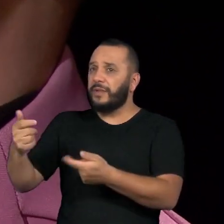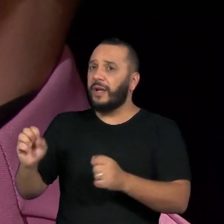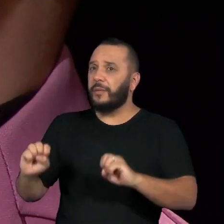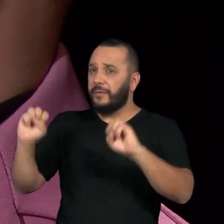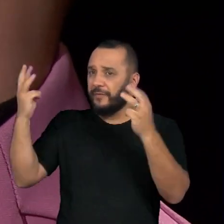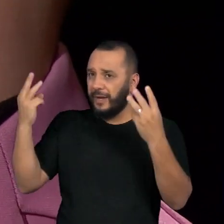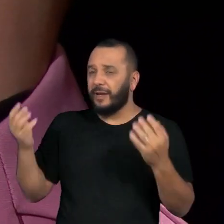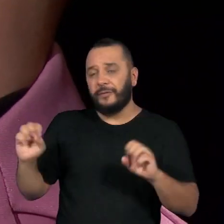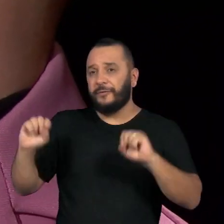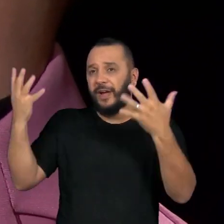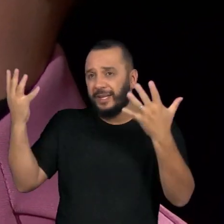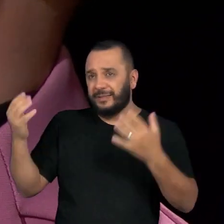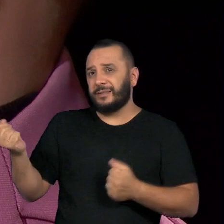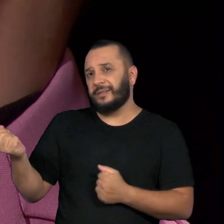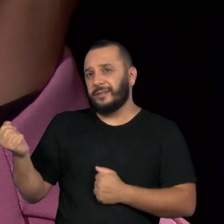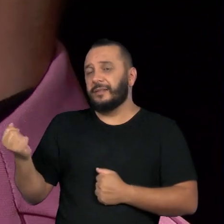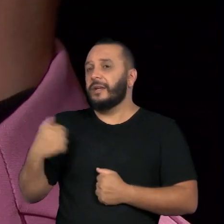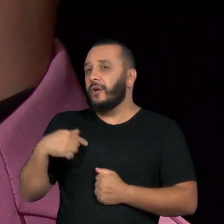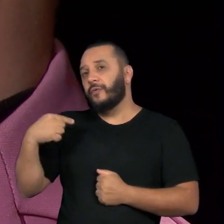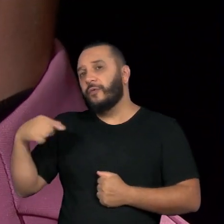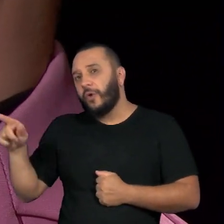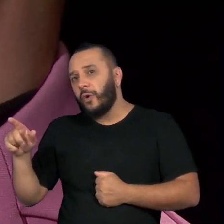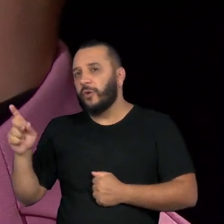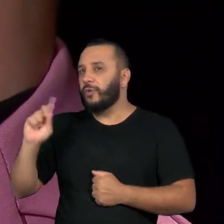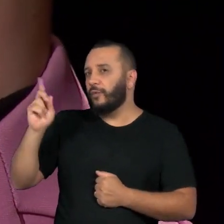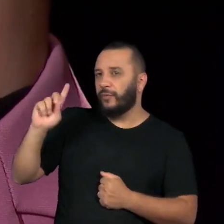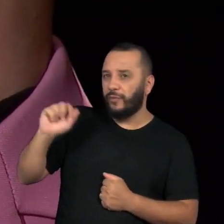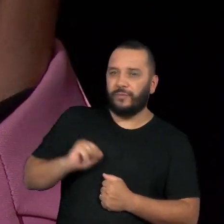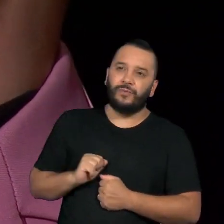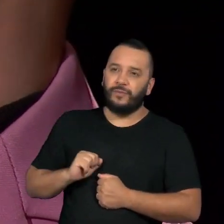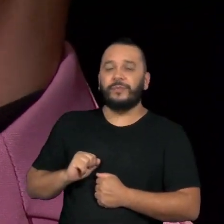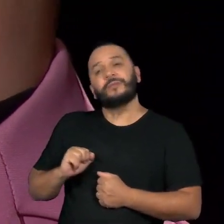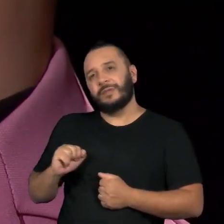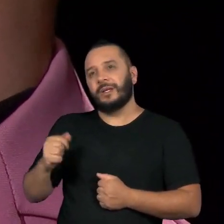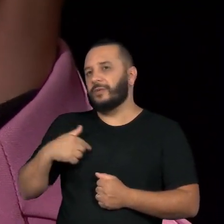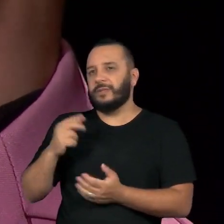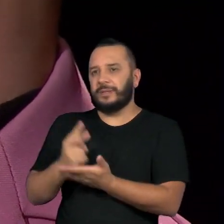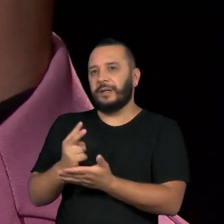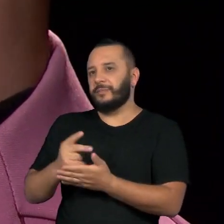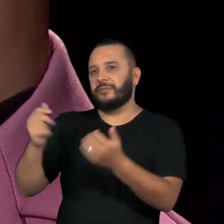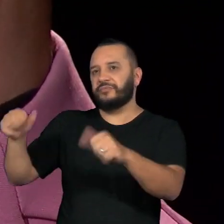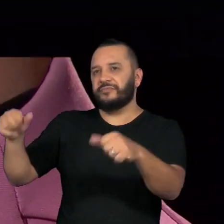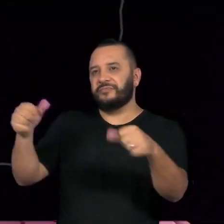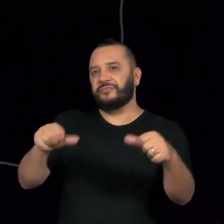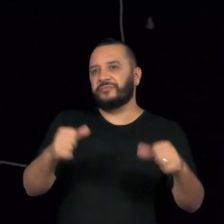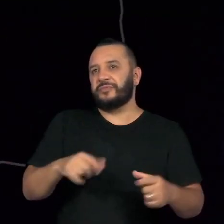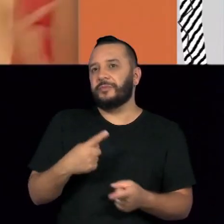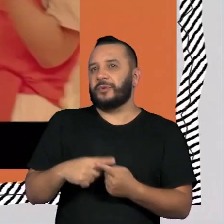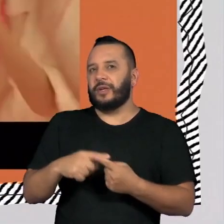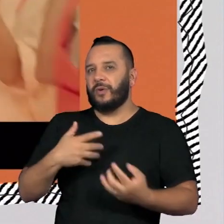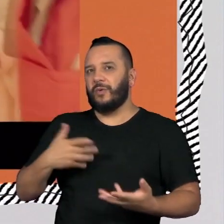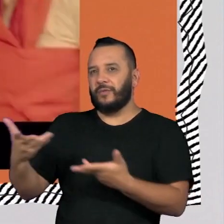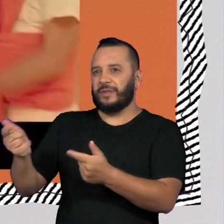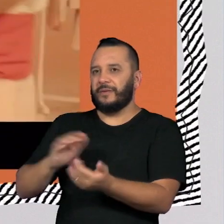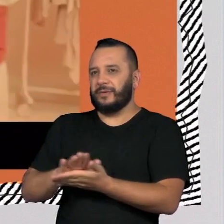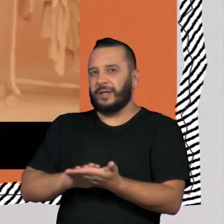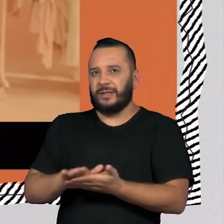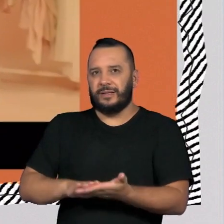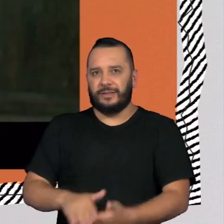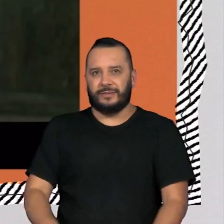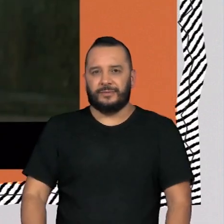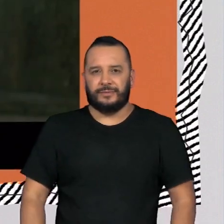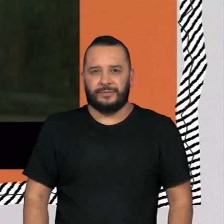queria poder ter a escolha de falar vou ou não vou. Eu não tinha essa escolha. Era sempre não vou, porque eu não fui chamada.